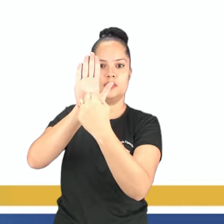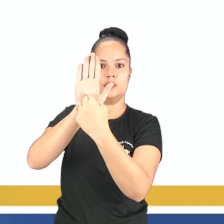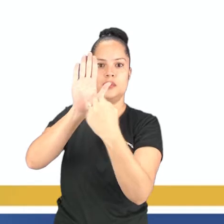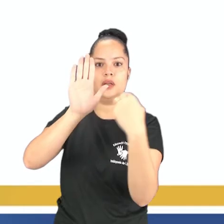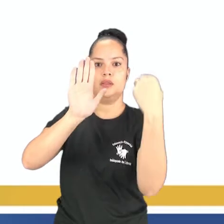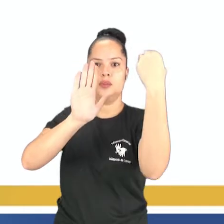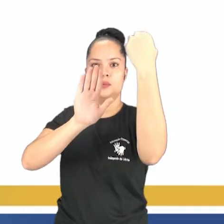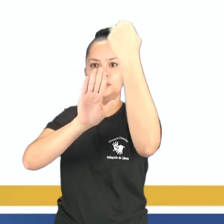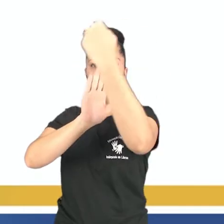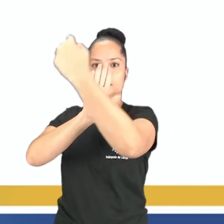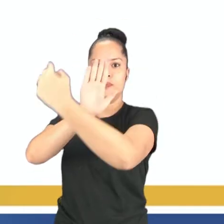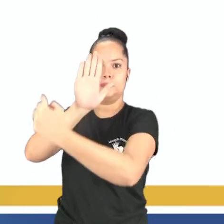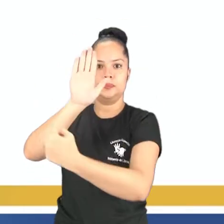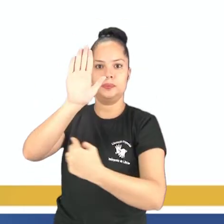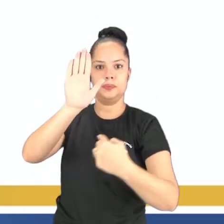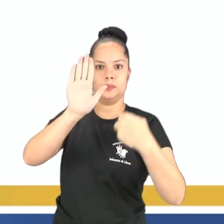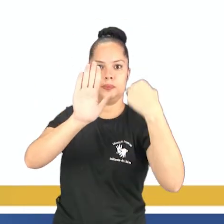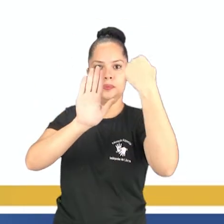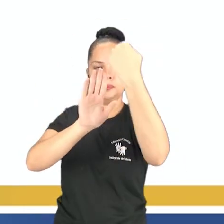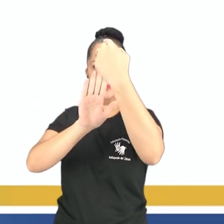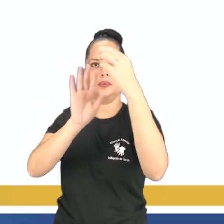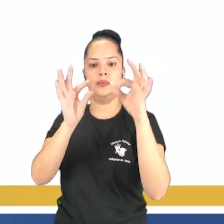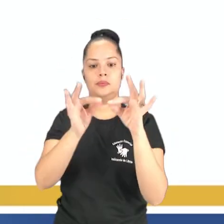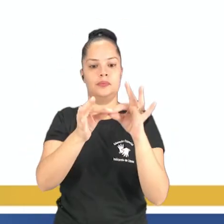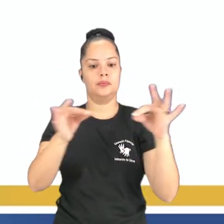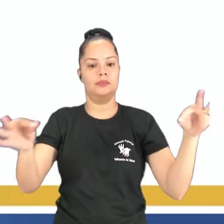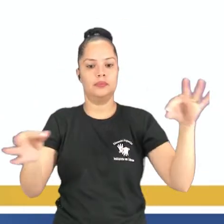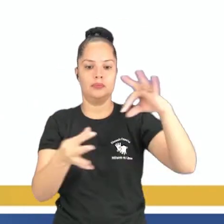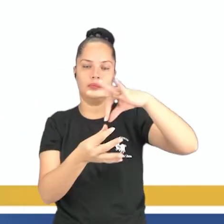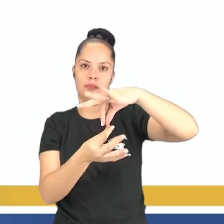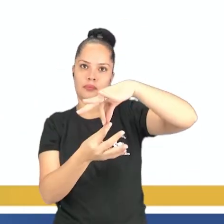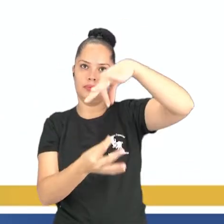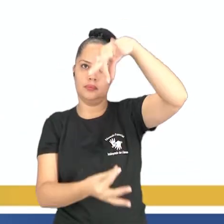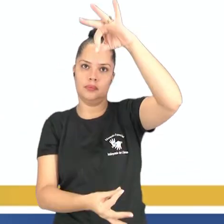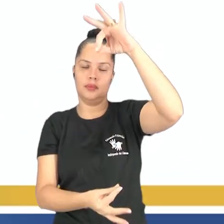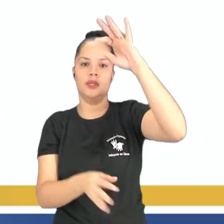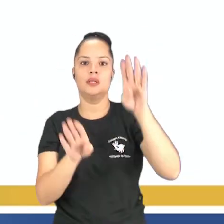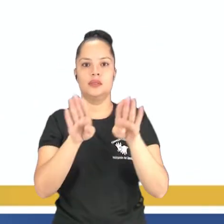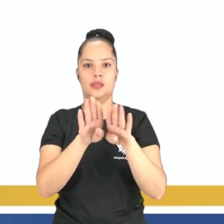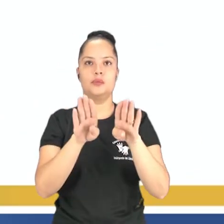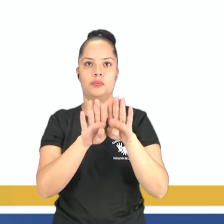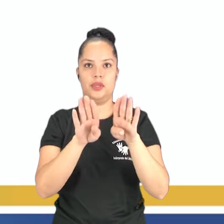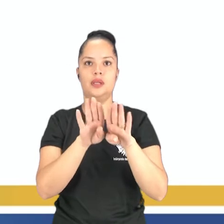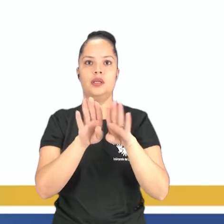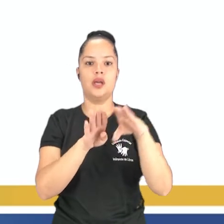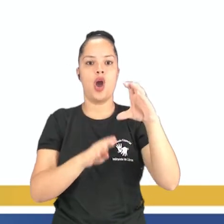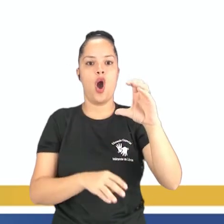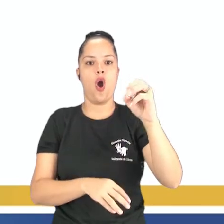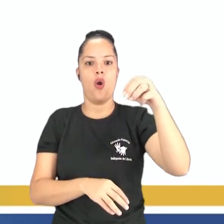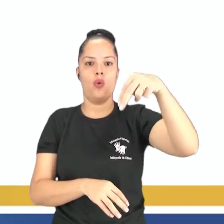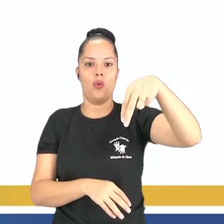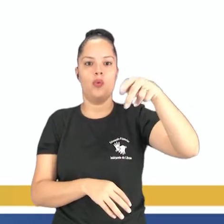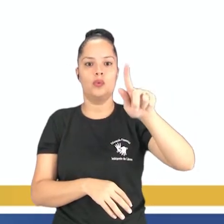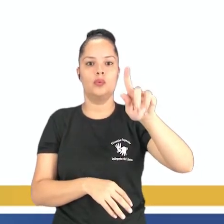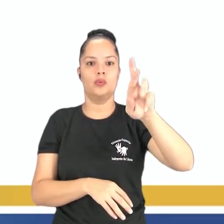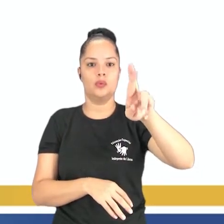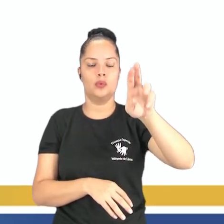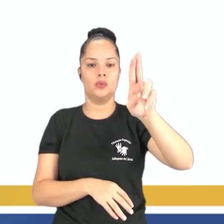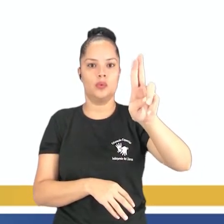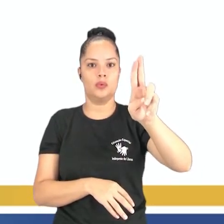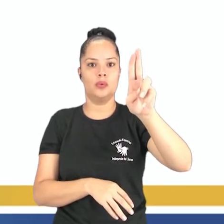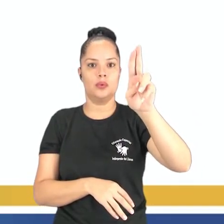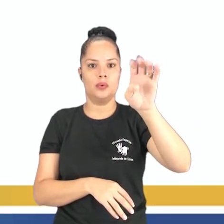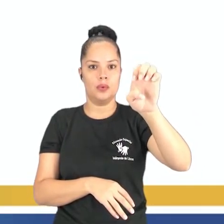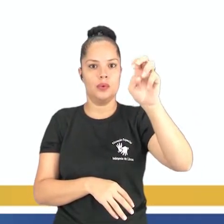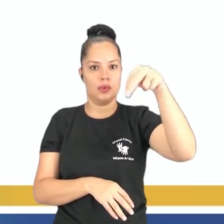num segmento de reta congruente, um ângulo é transformado num ângulo congruente e o centro de